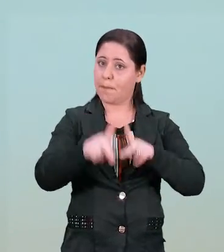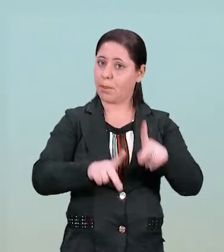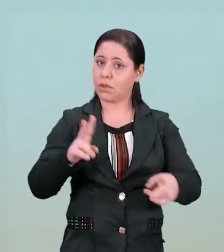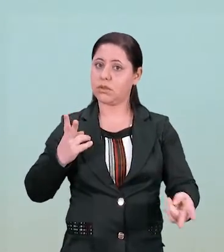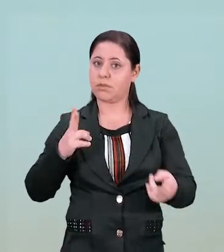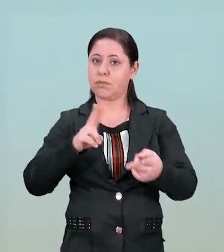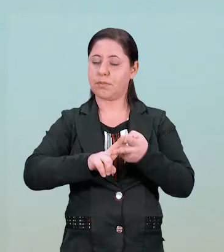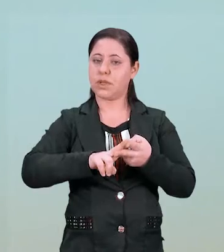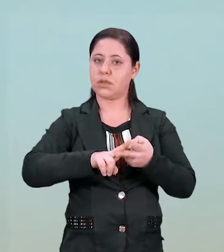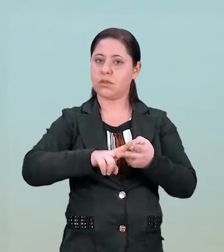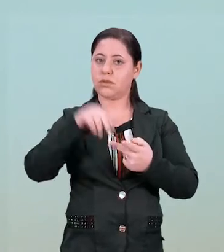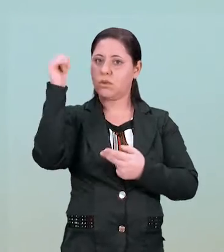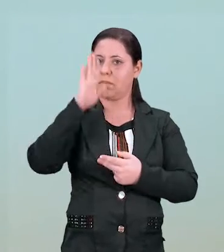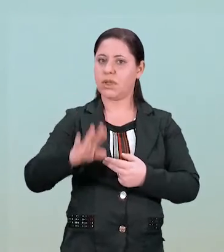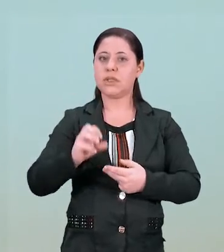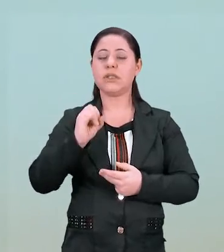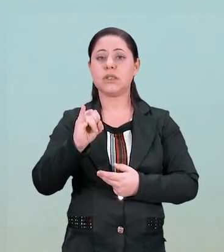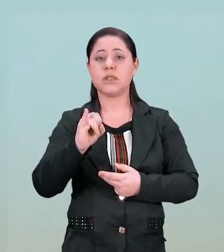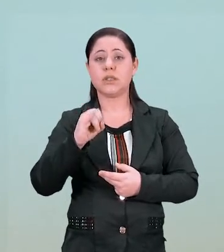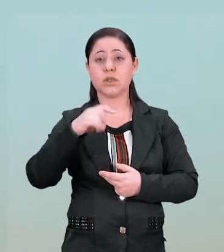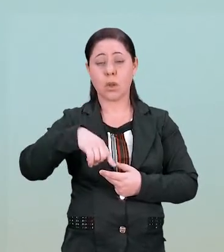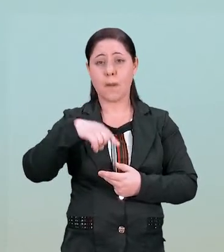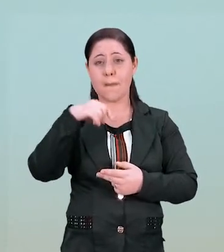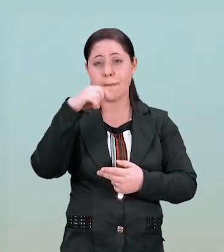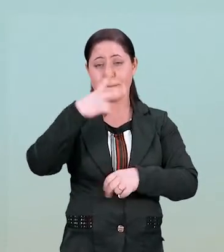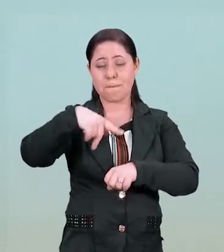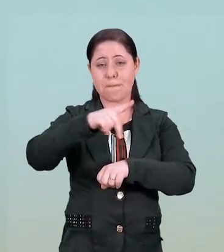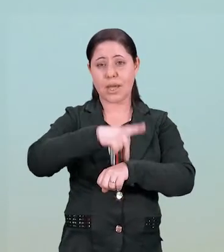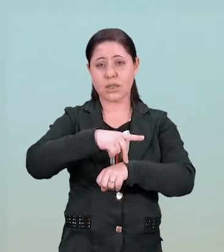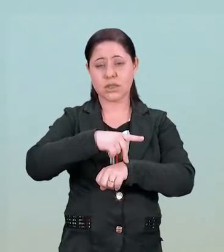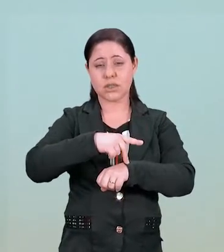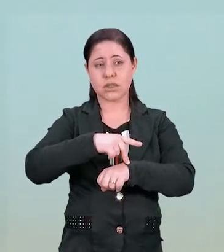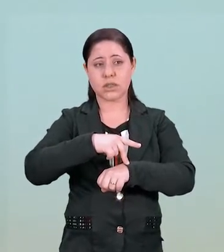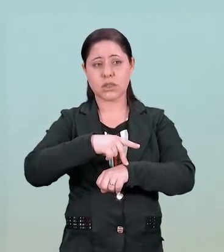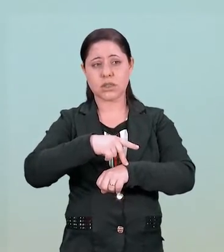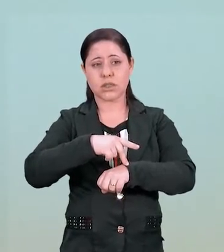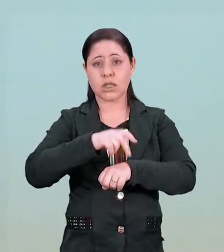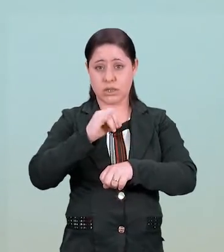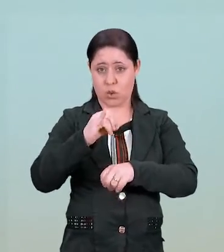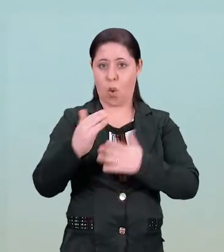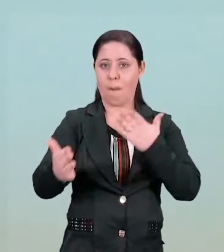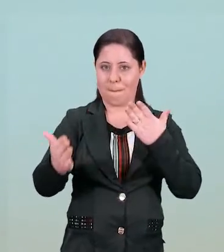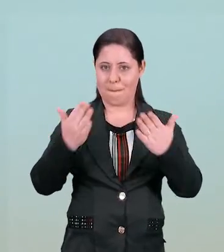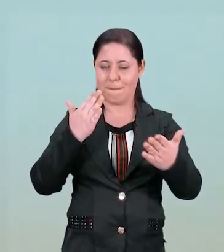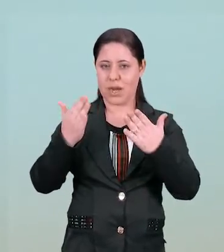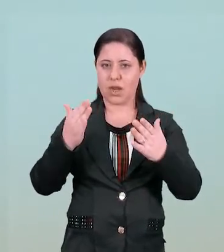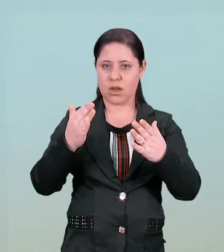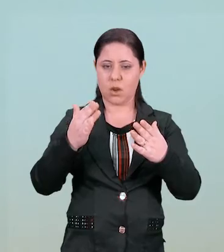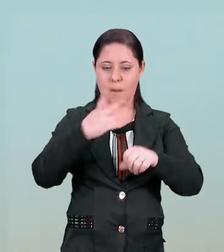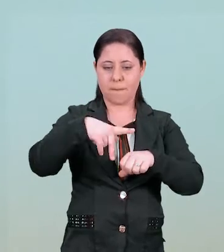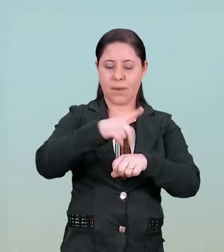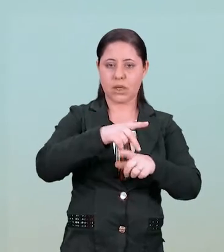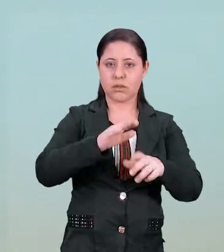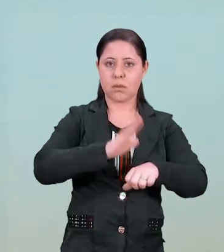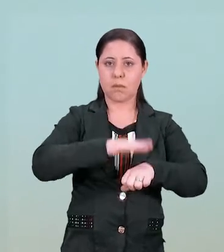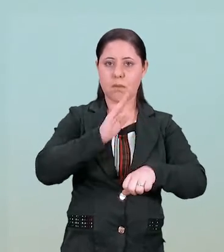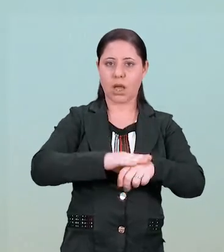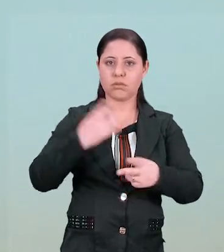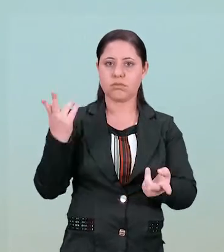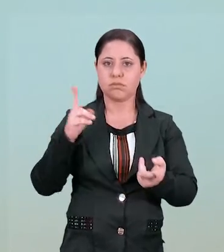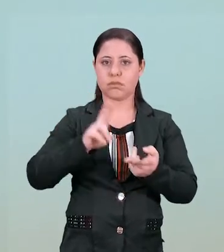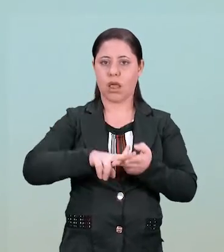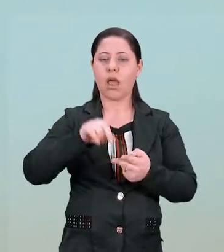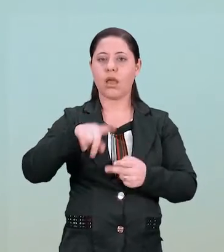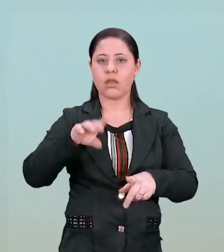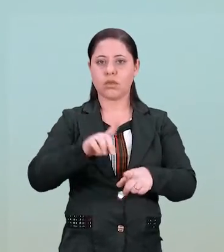um país, seríamos o país com a maior população carcerária per capita do mundo. Nós somos também o Estado